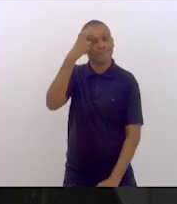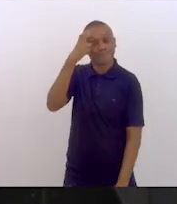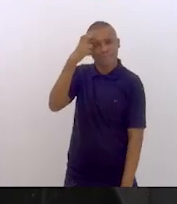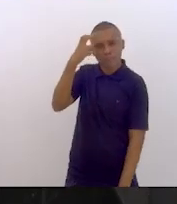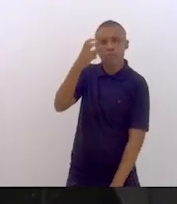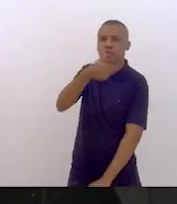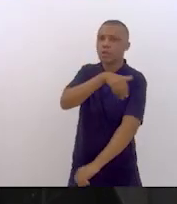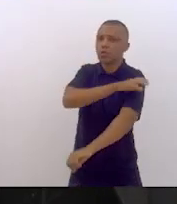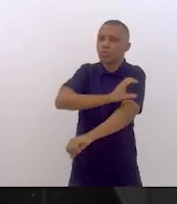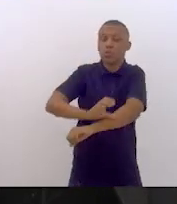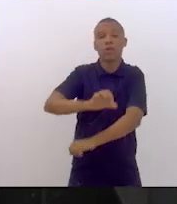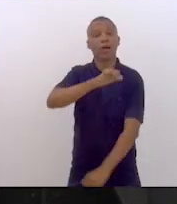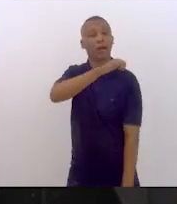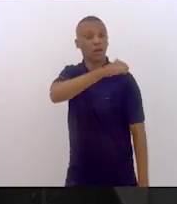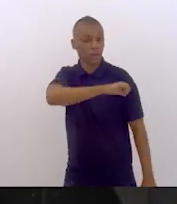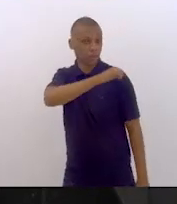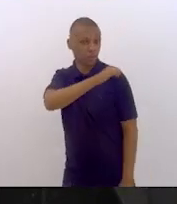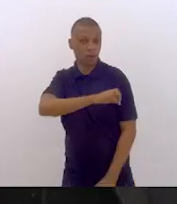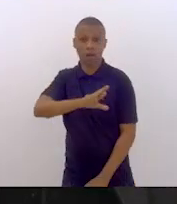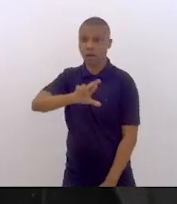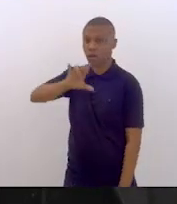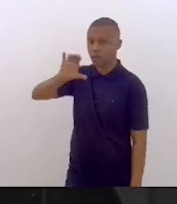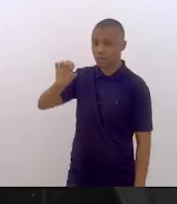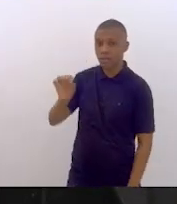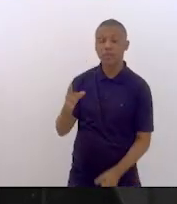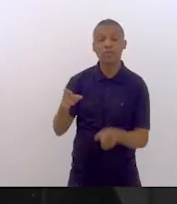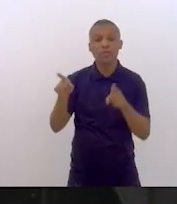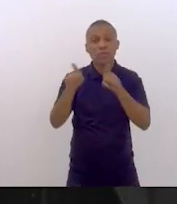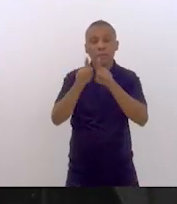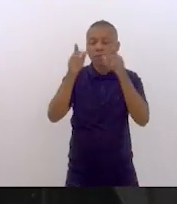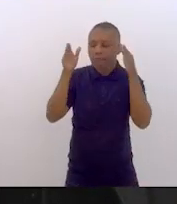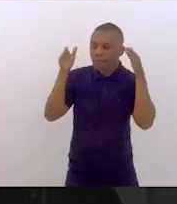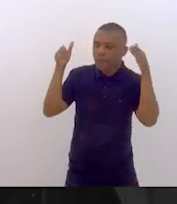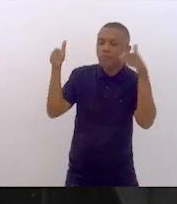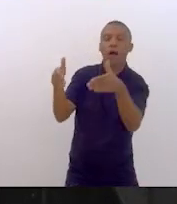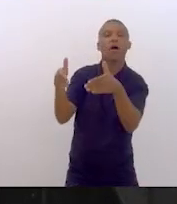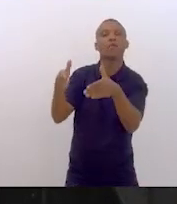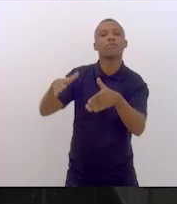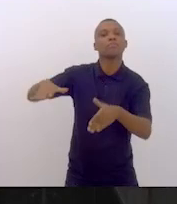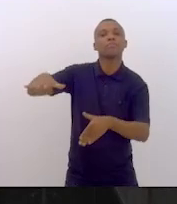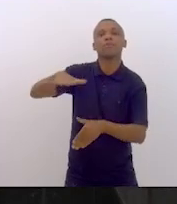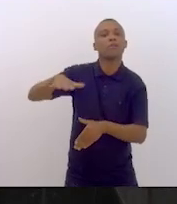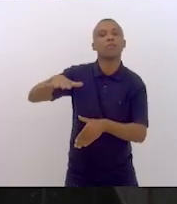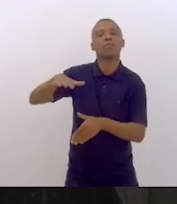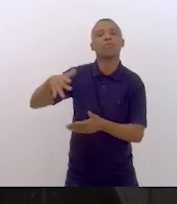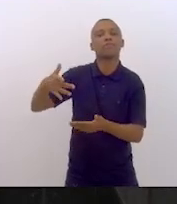Fluminense e especial da cultura carioca